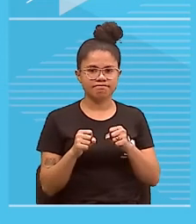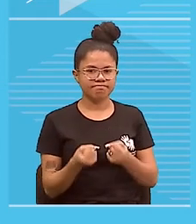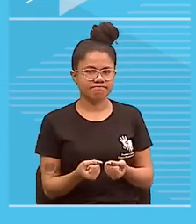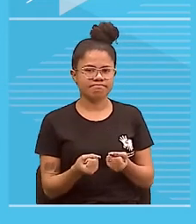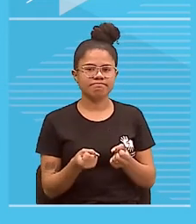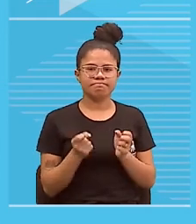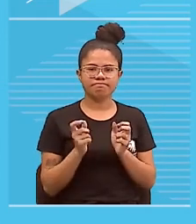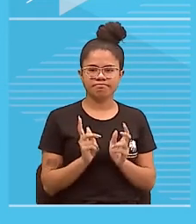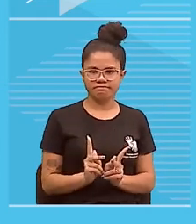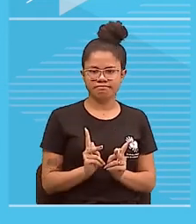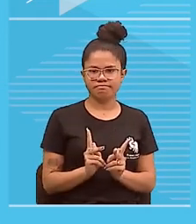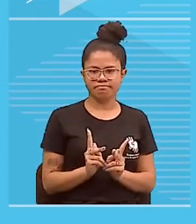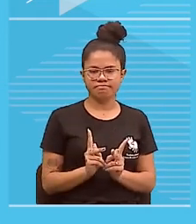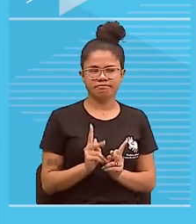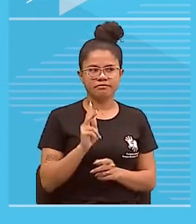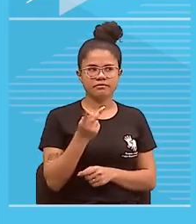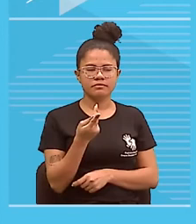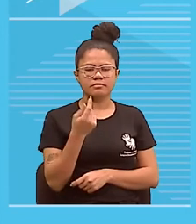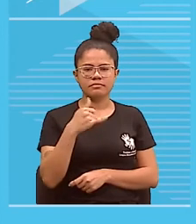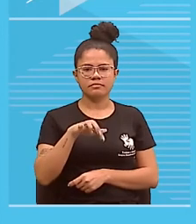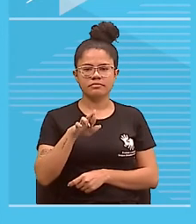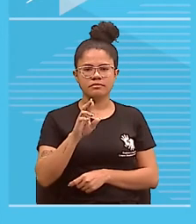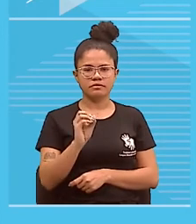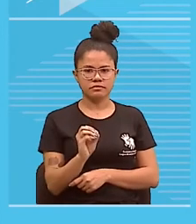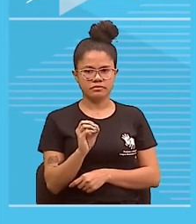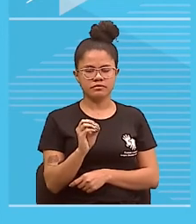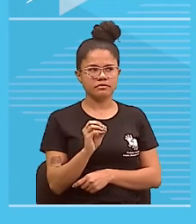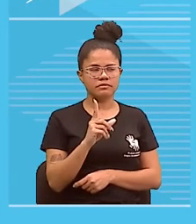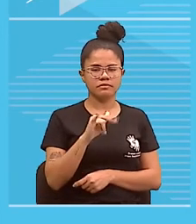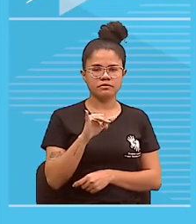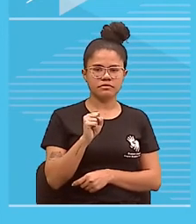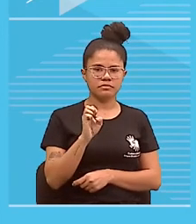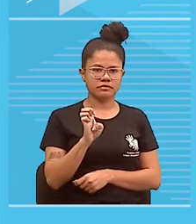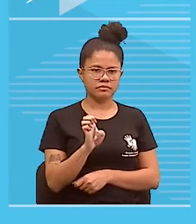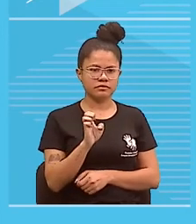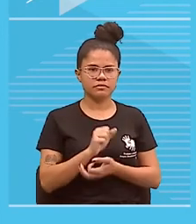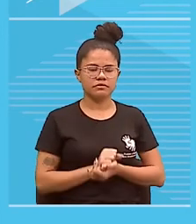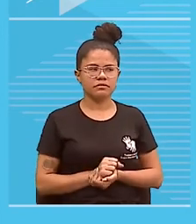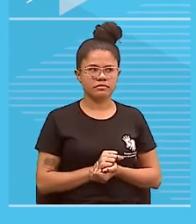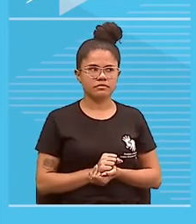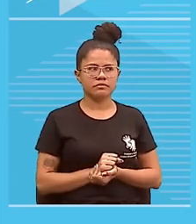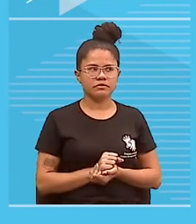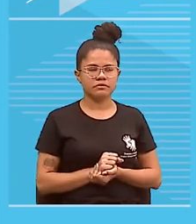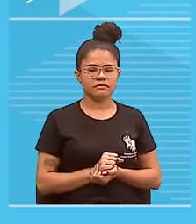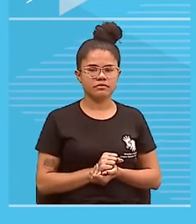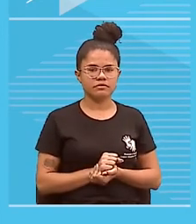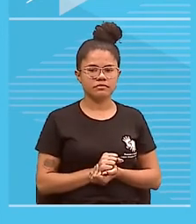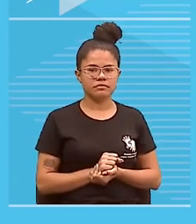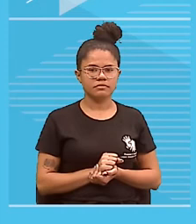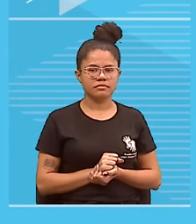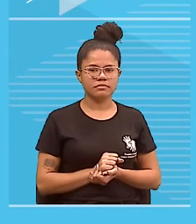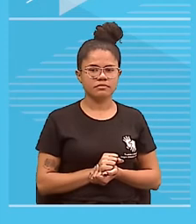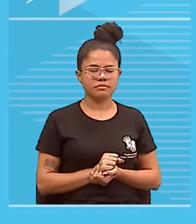tá a Hidrólise lembra que eu já expliquei para vocês Lise não é